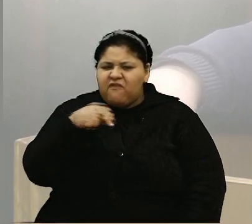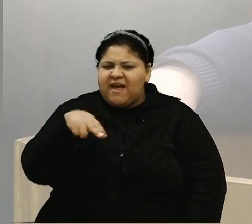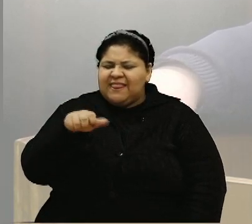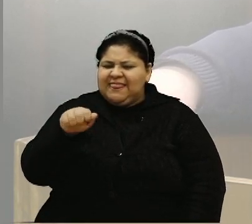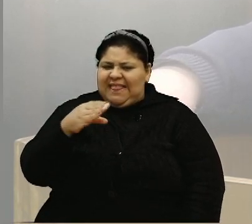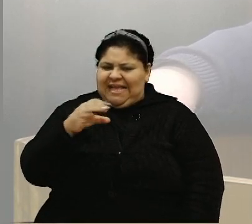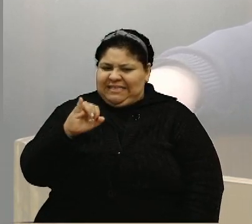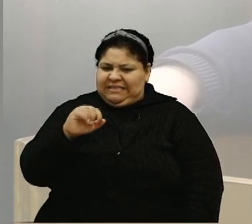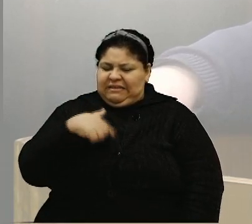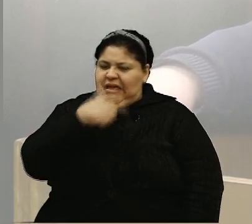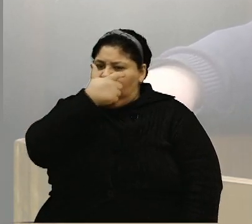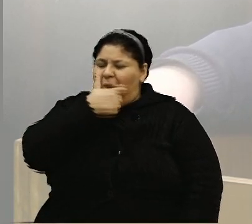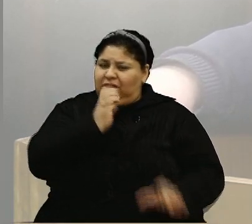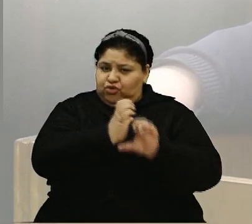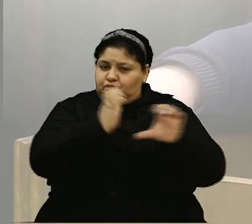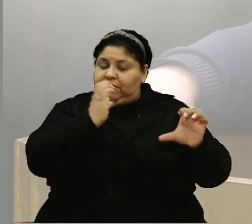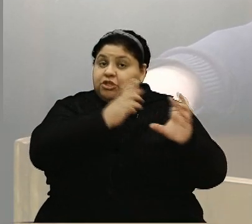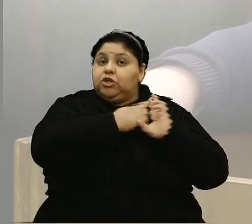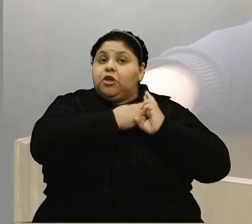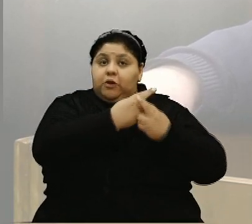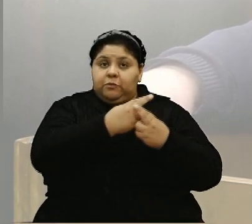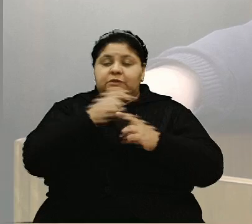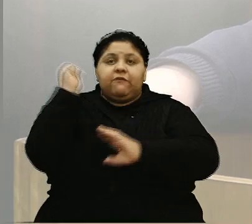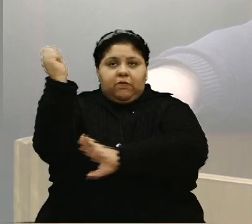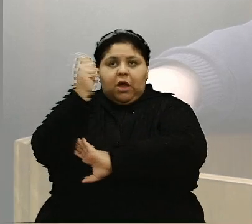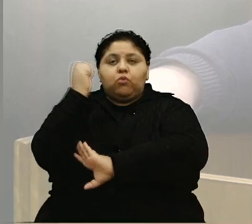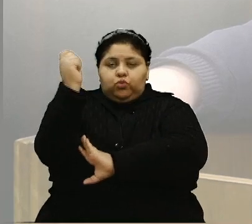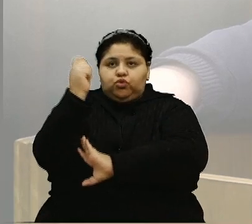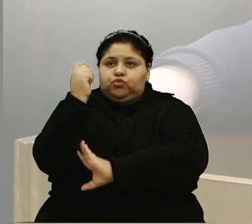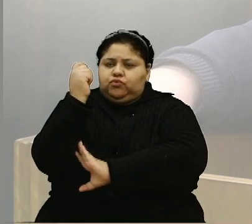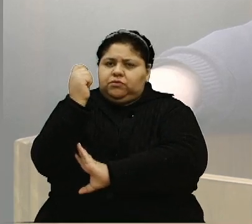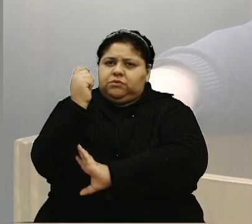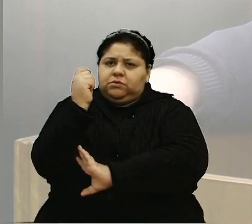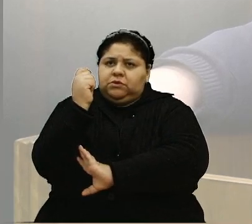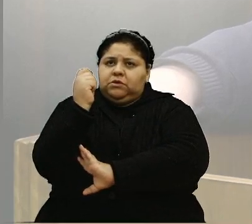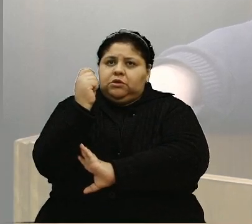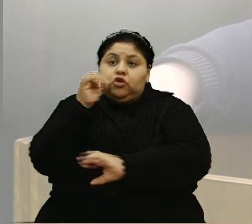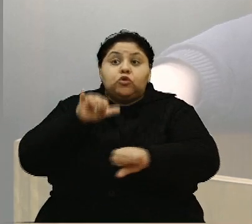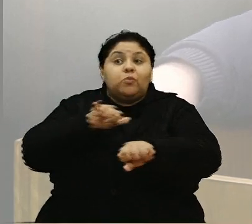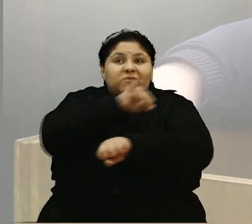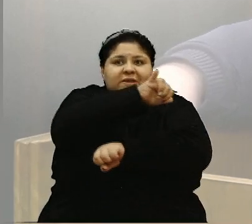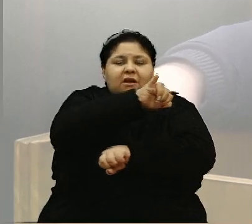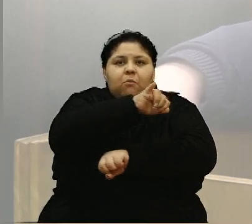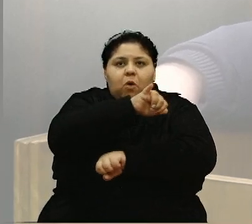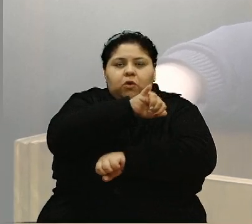enfim, o engenheiro responsável, gaúcho, sobre os aeroportos.